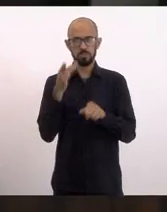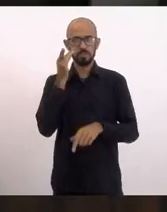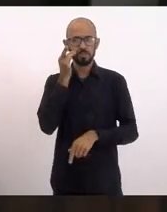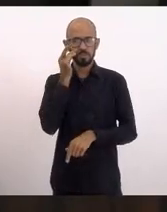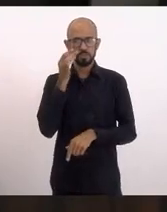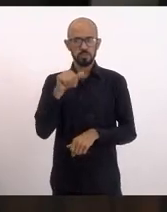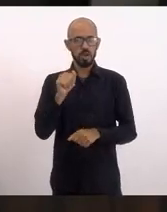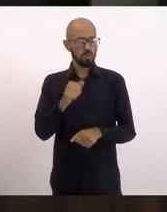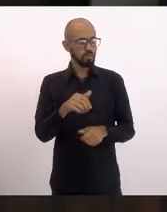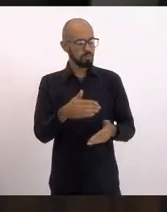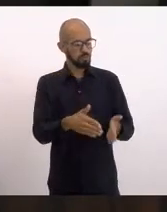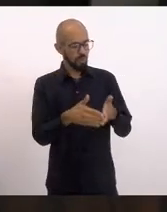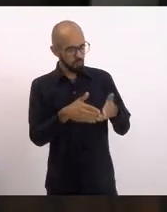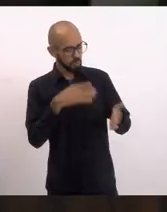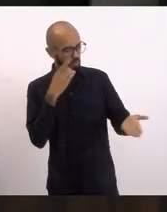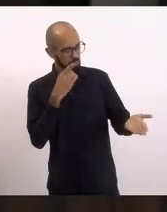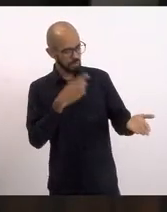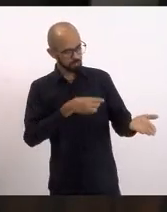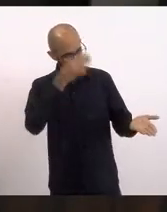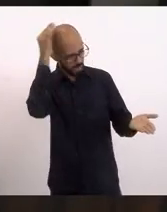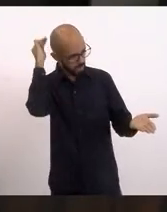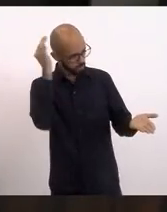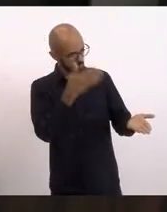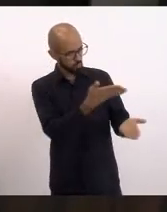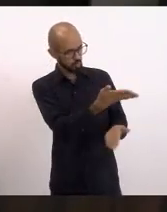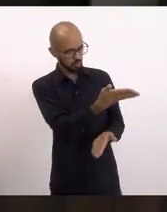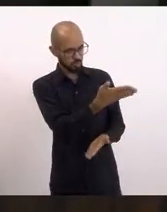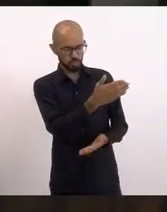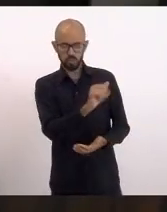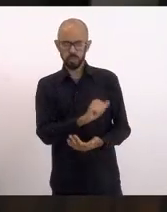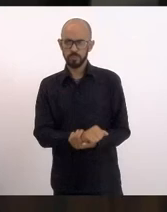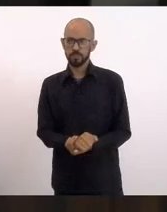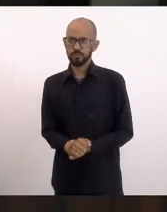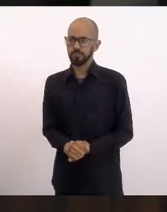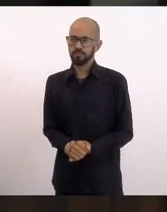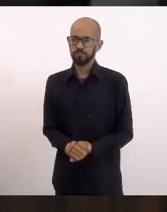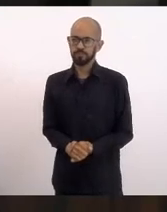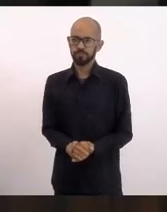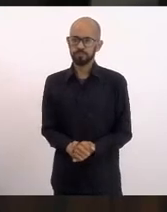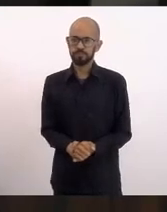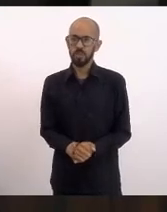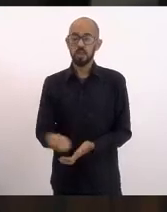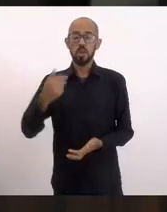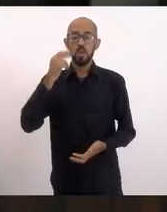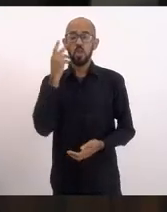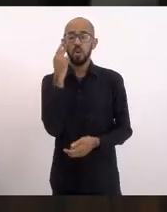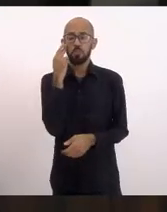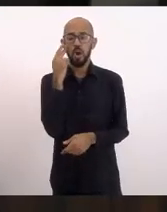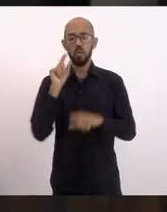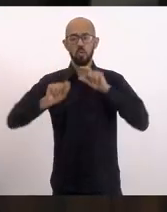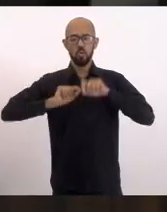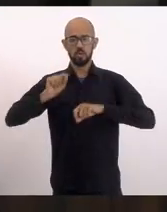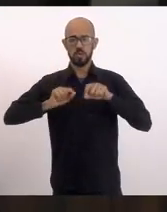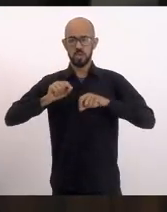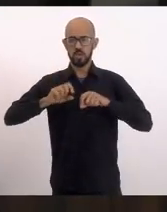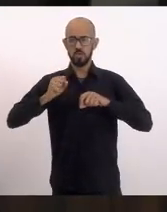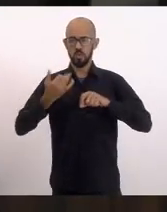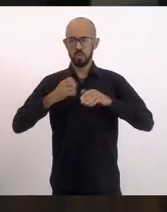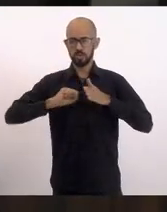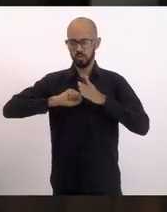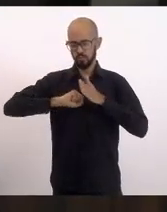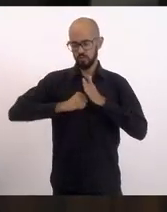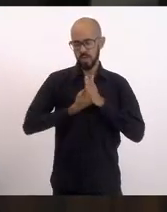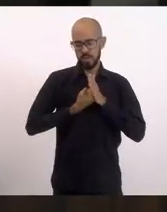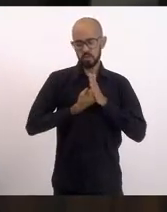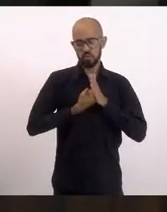favor. Deputado Márcio. Geralmente, no veto, quando a gente tem